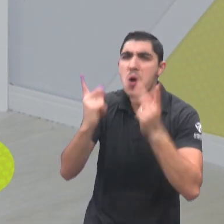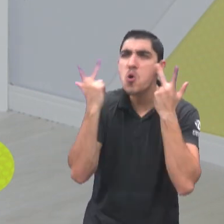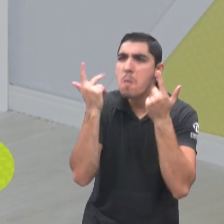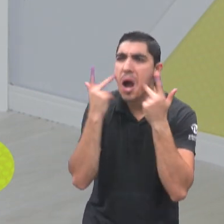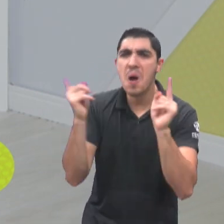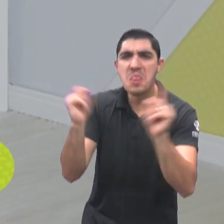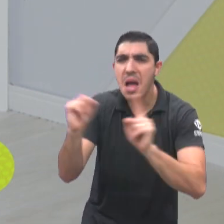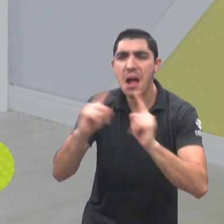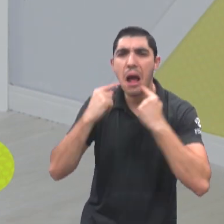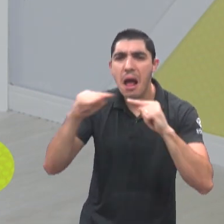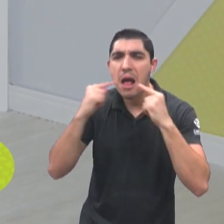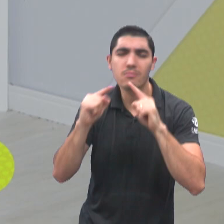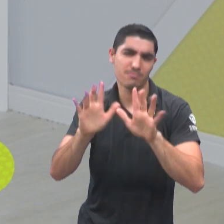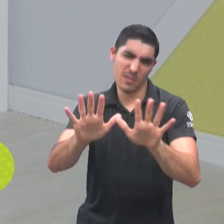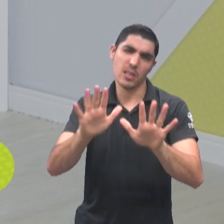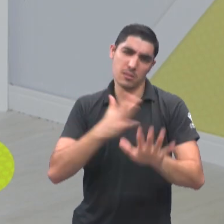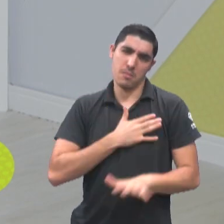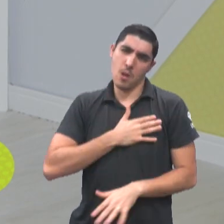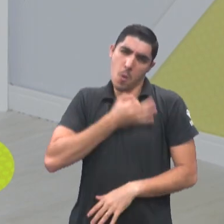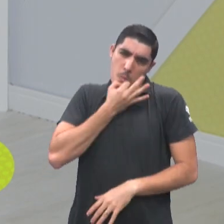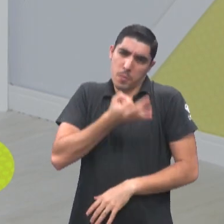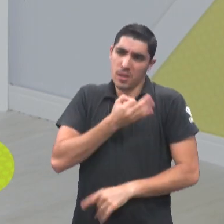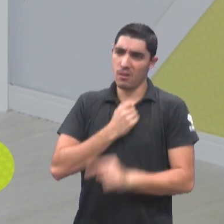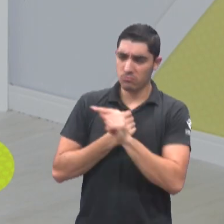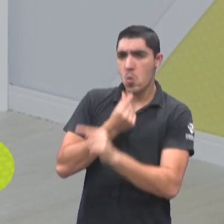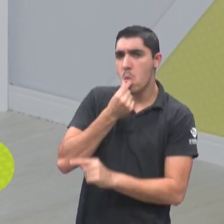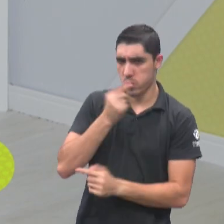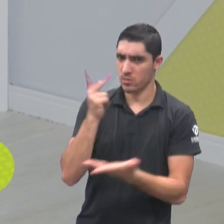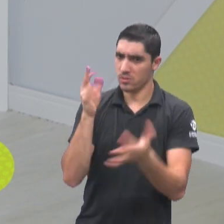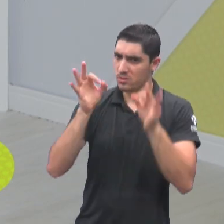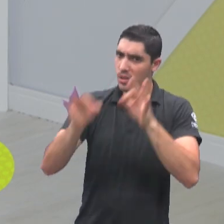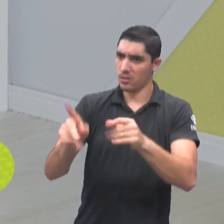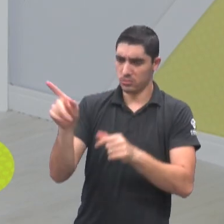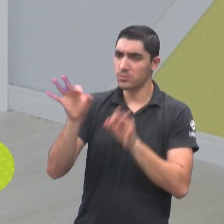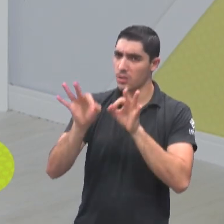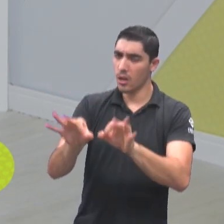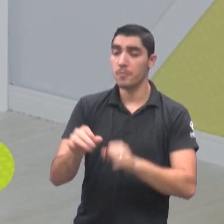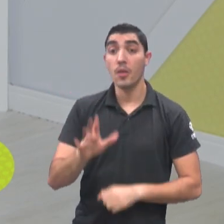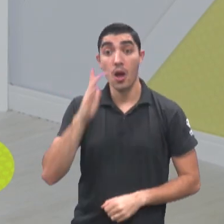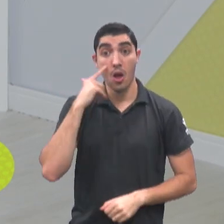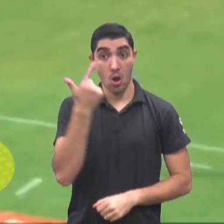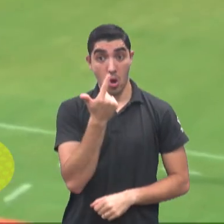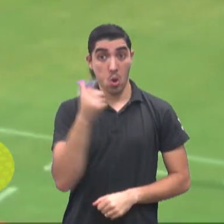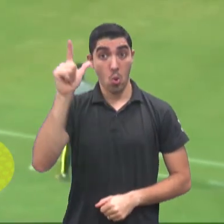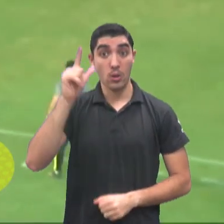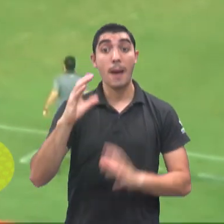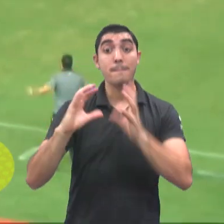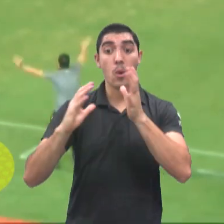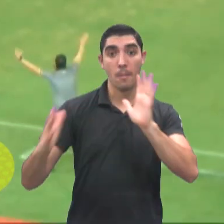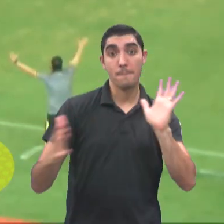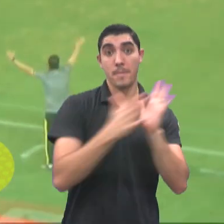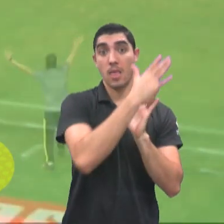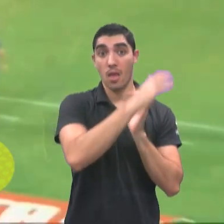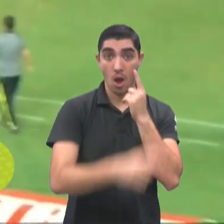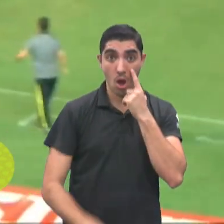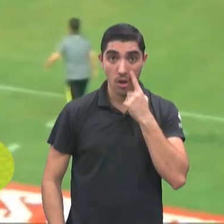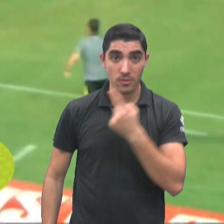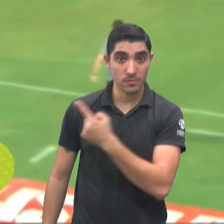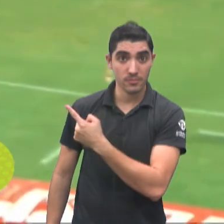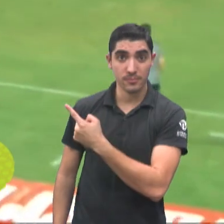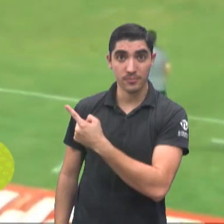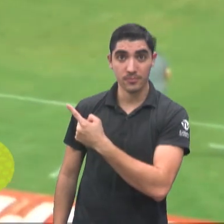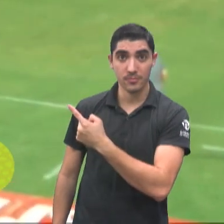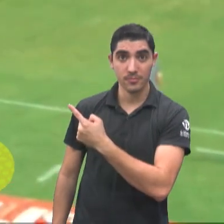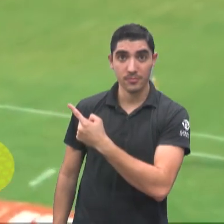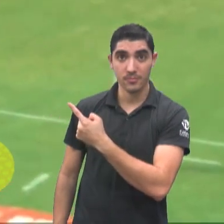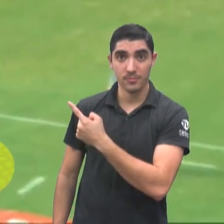mas acho que nessa arbitragem acabou acertando. Vamos ver o segundo lance, que acho que agora é o do lance da bola na mão. Olha lá, bola por baixo, o zagueiro afastou, pegou